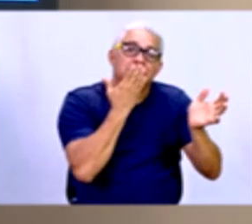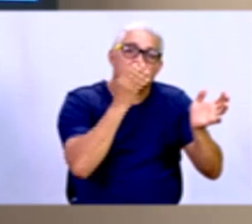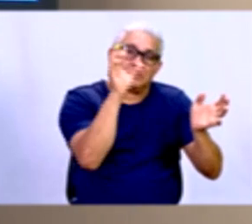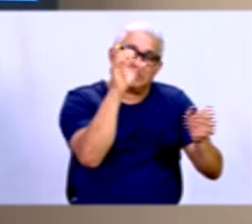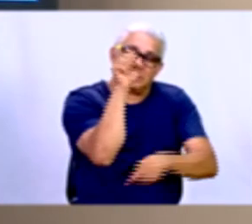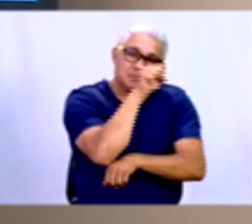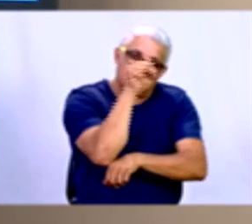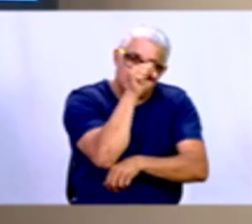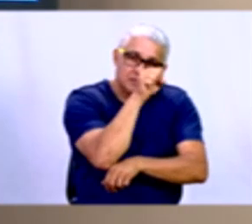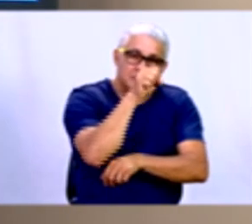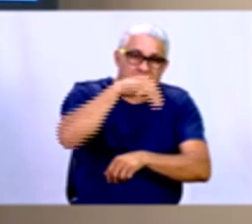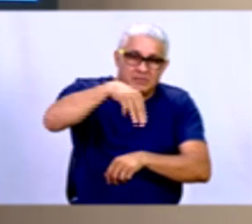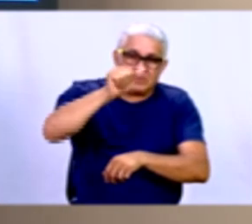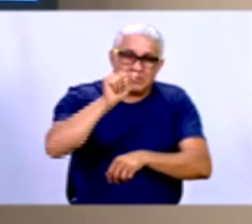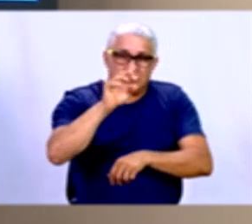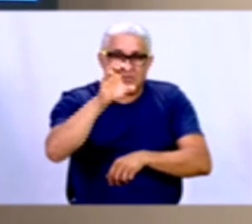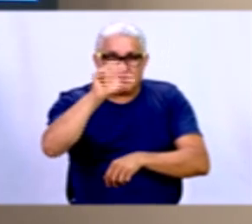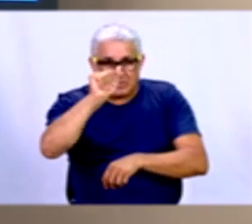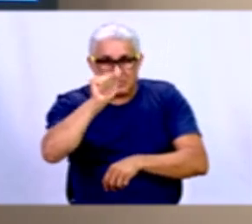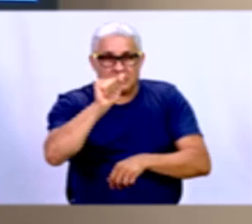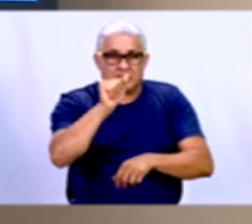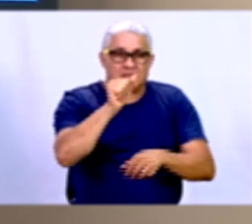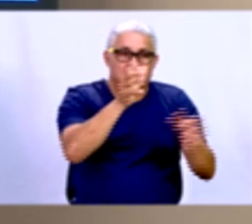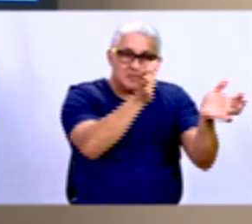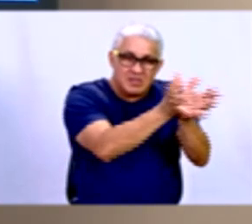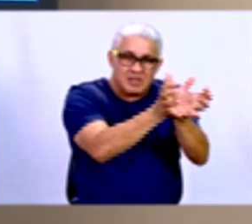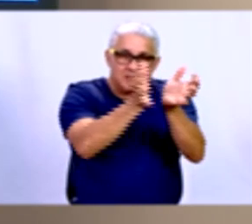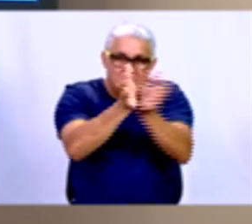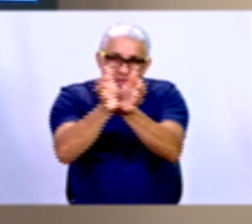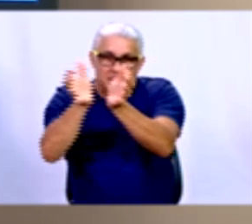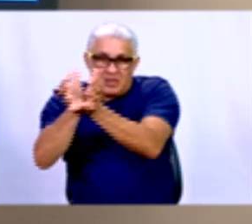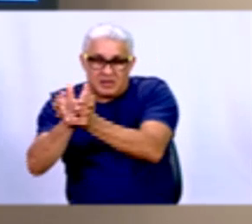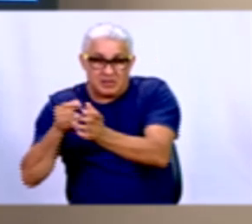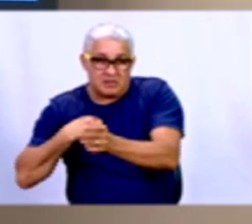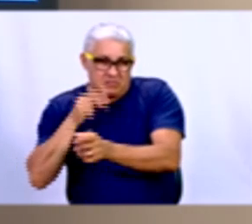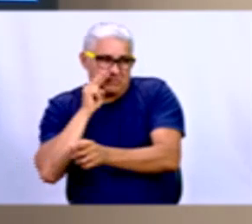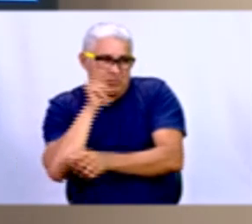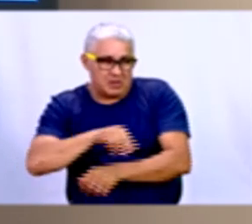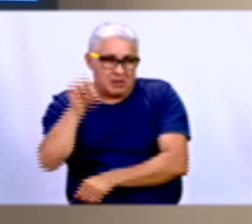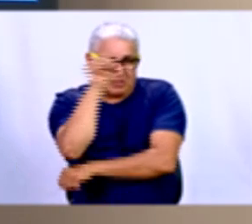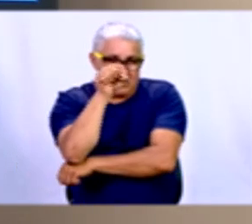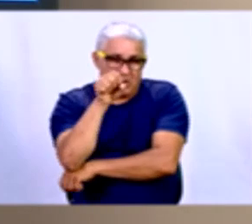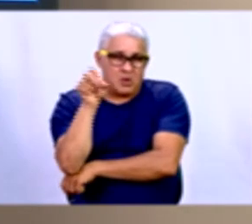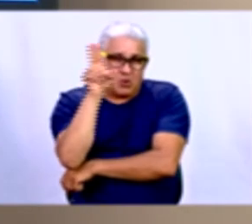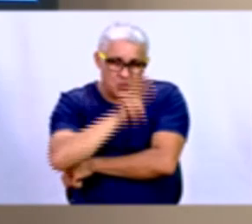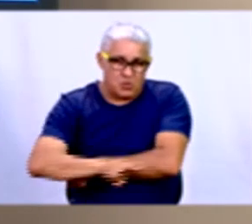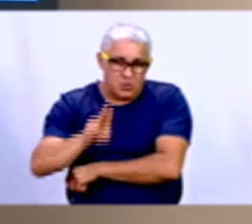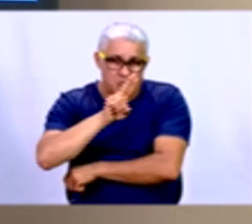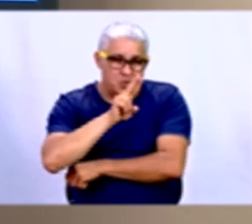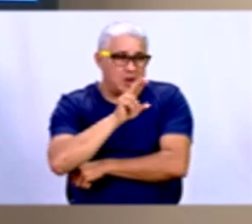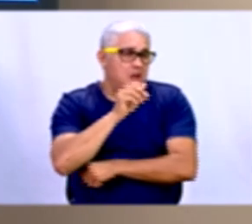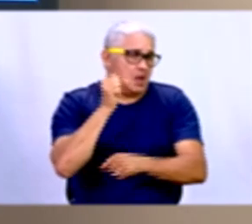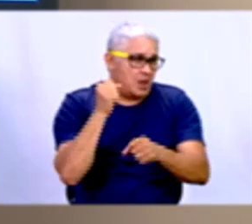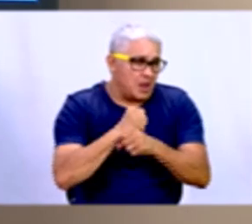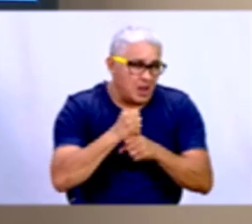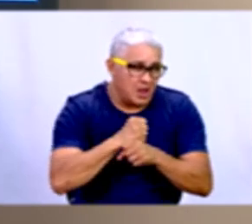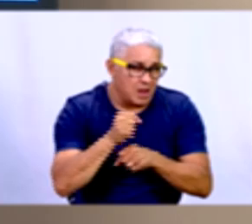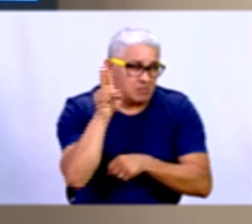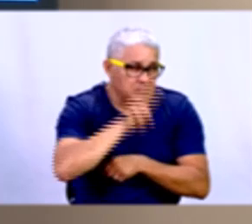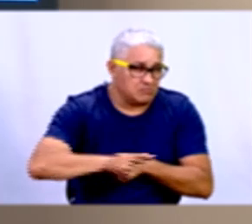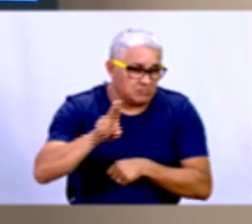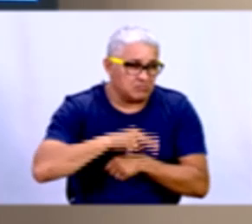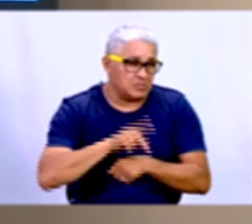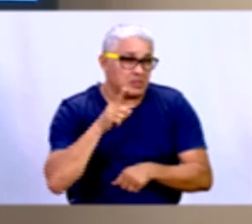por marca, se eu quero pesquisar... Às vezes eu estou vendo ali um carro usado, eu quero pesquisar por ano, né? Então, tem lá